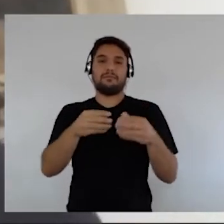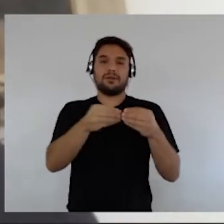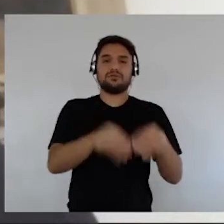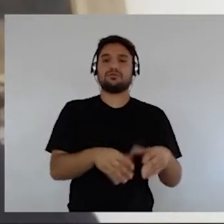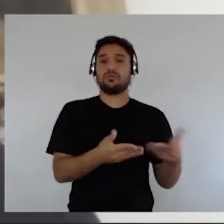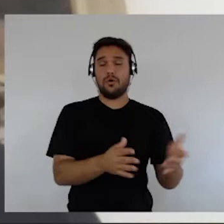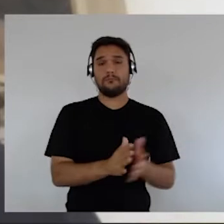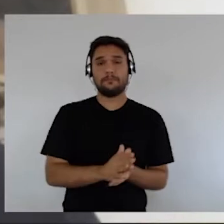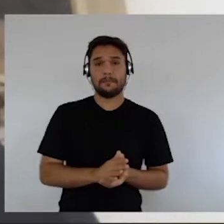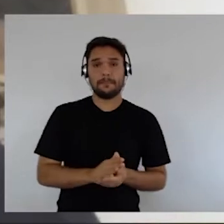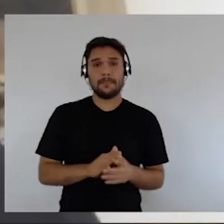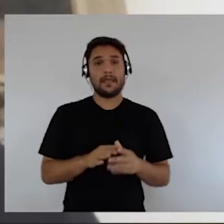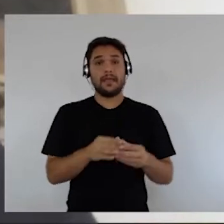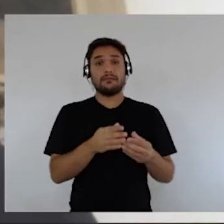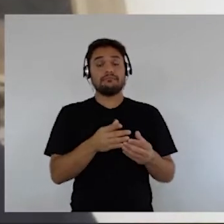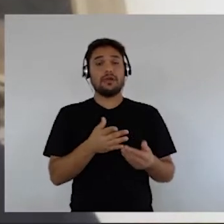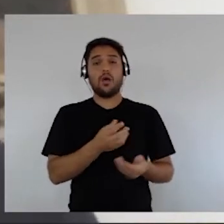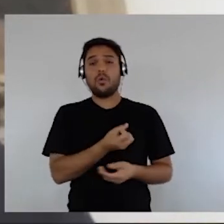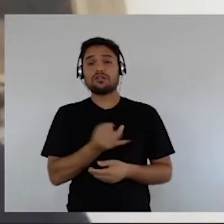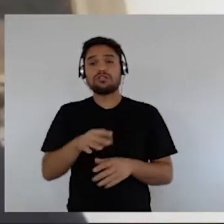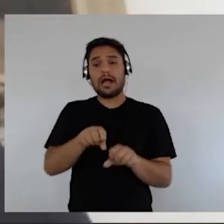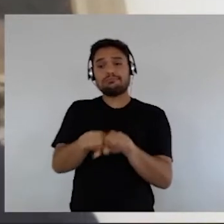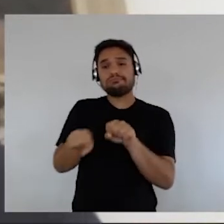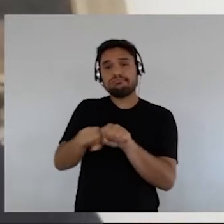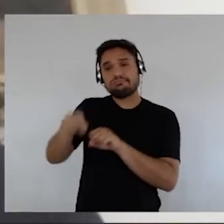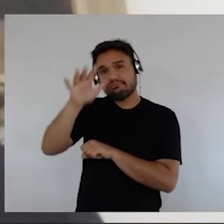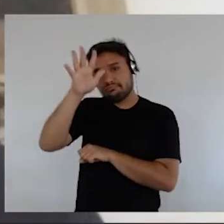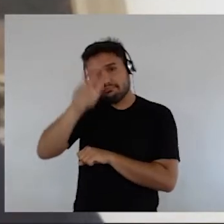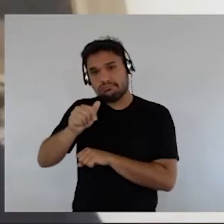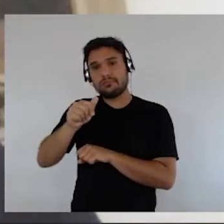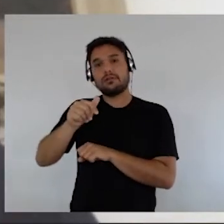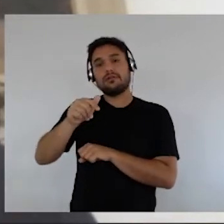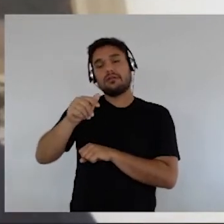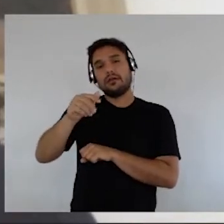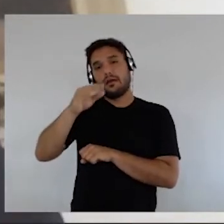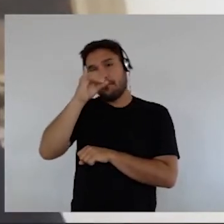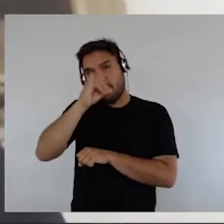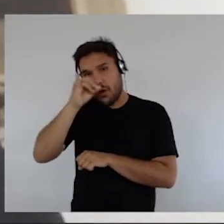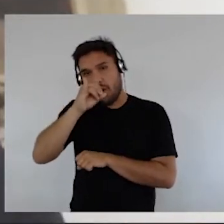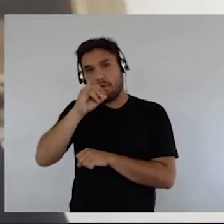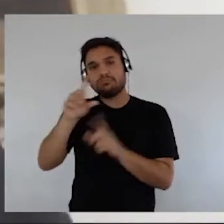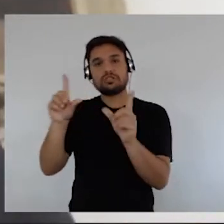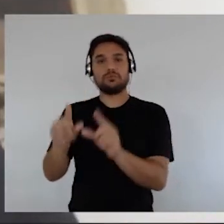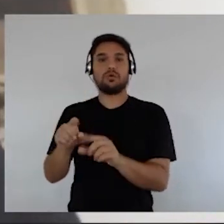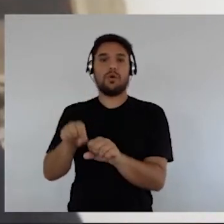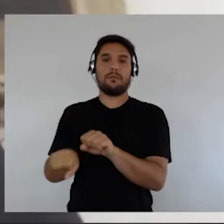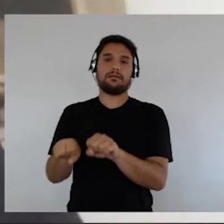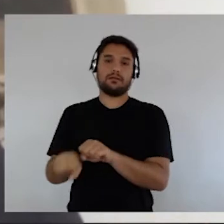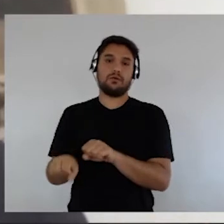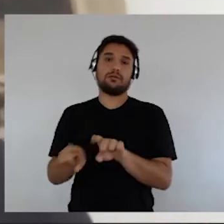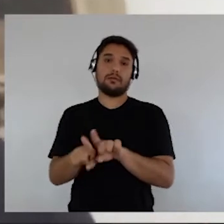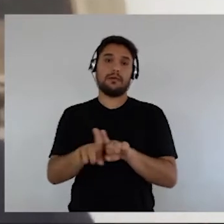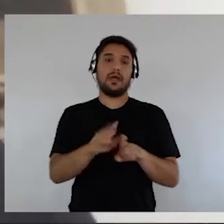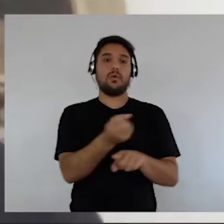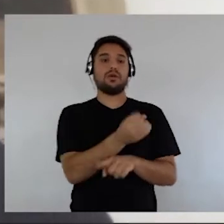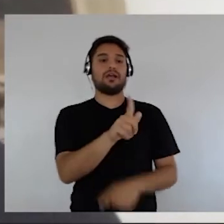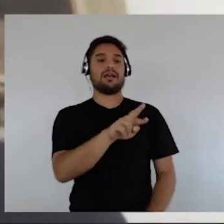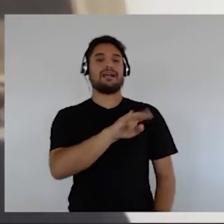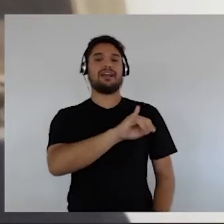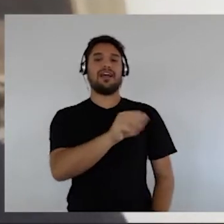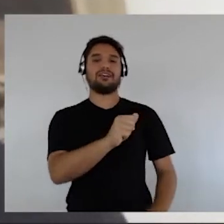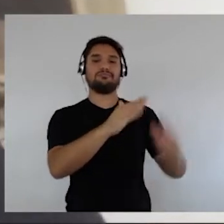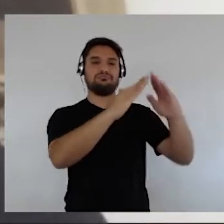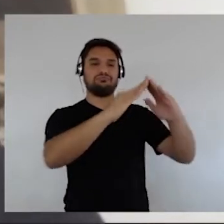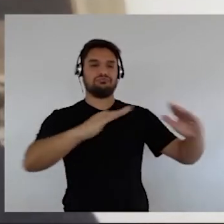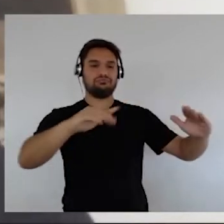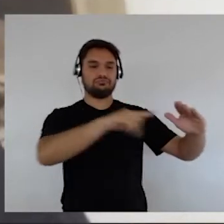comercialização resultou em queda de abate em pequenos e médios frigoríficos e retenção de animais em algumas granjas. Segundo